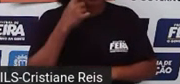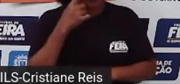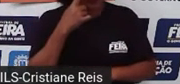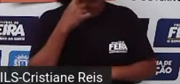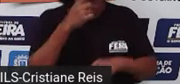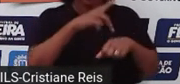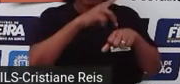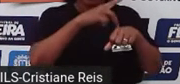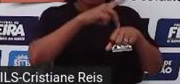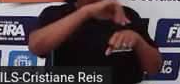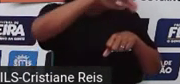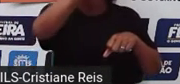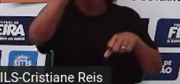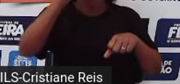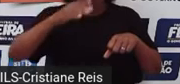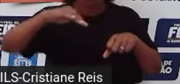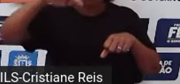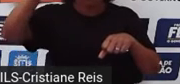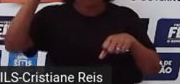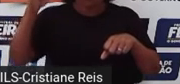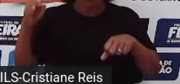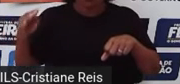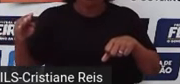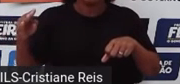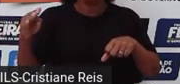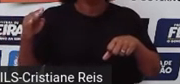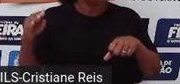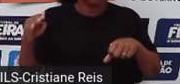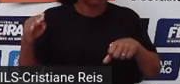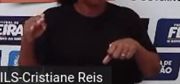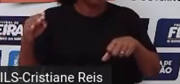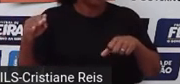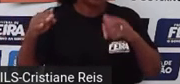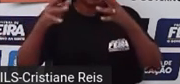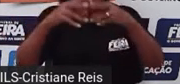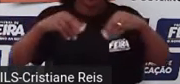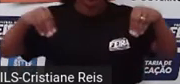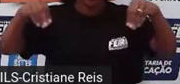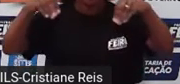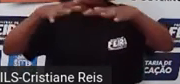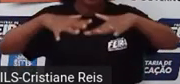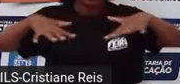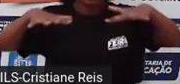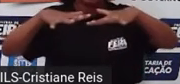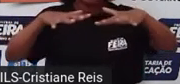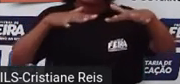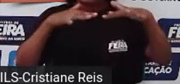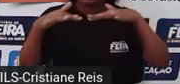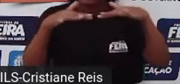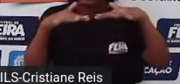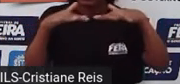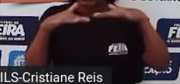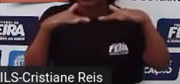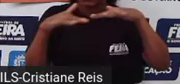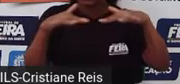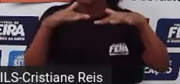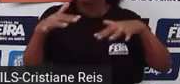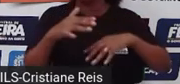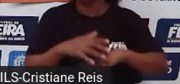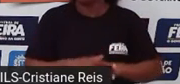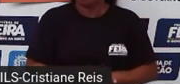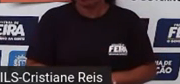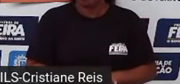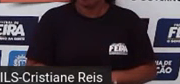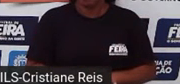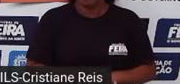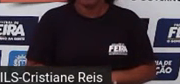montanhas elas aqui já era uma grande estabilidade aqui nessa região só para você ter uma ideia que o Japão ele é formado